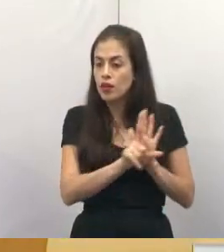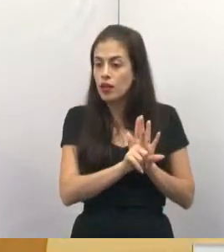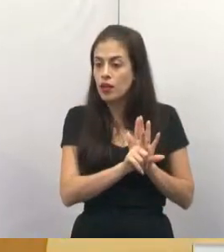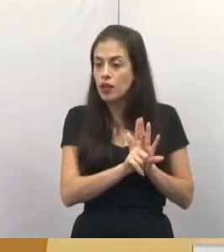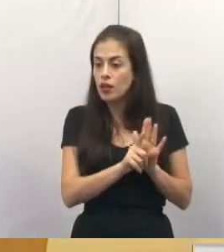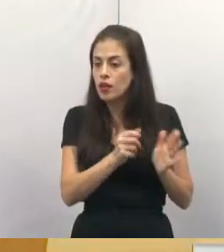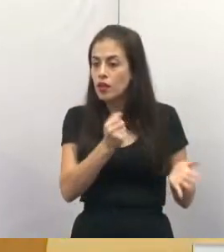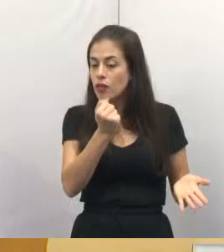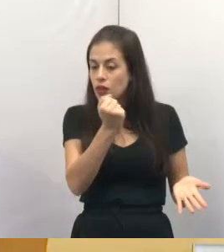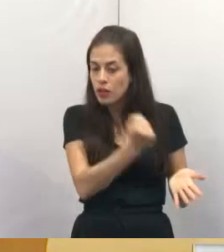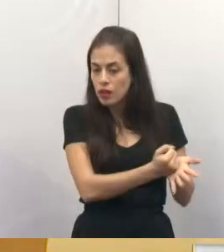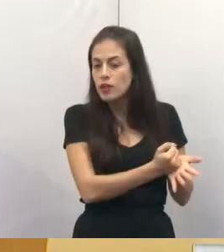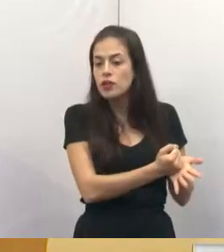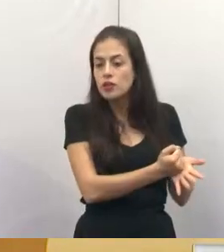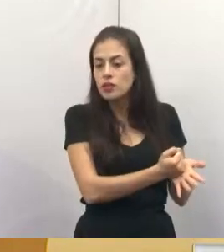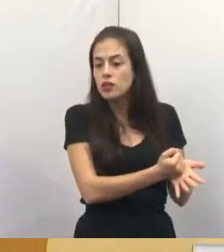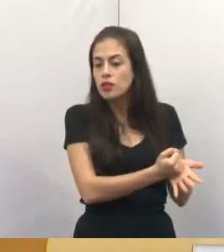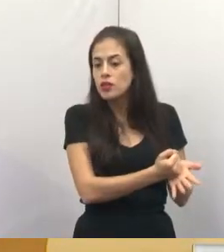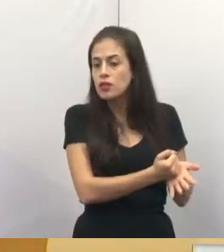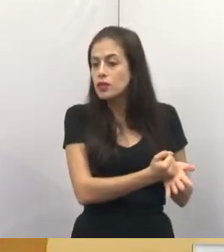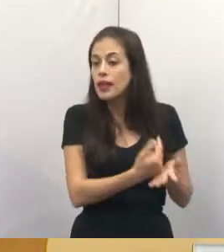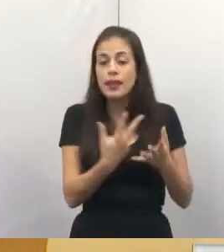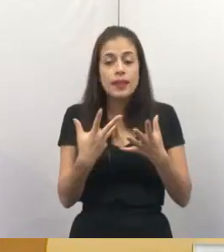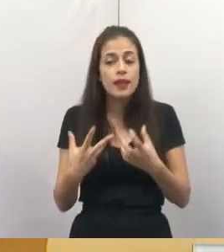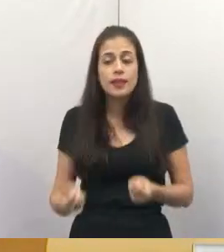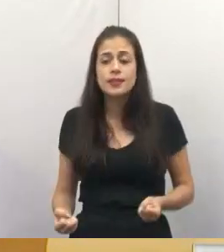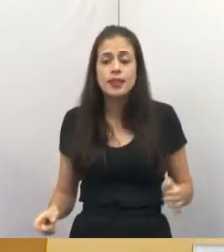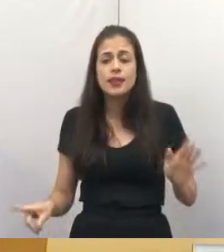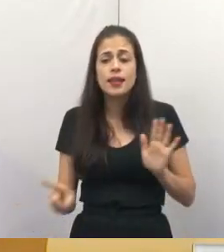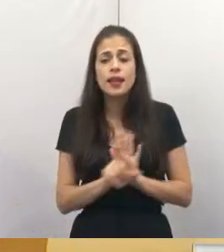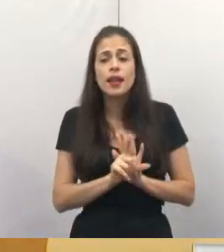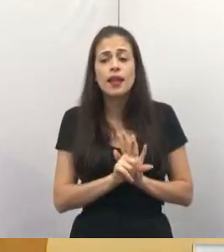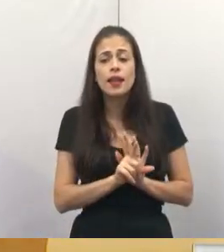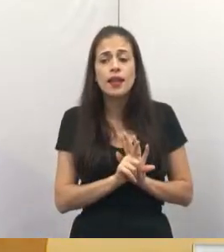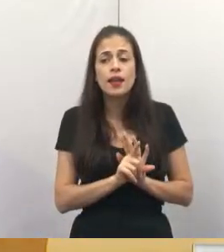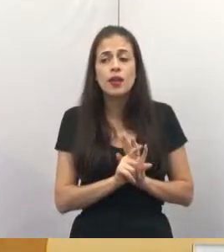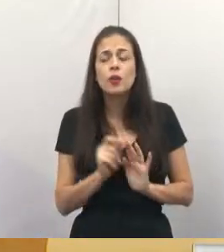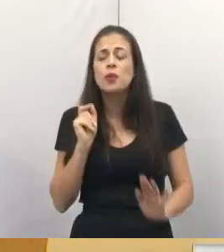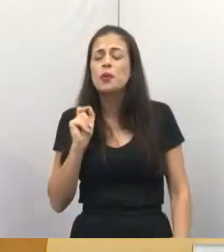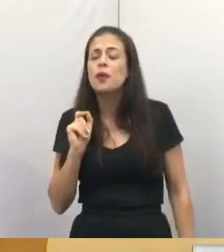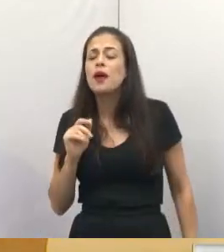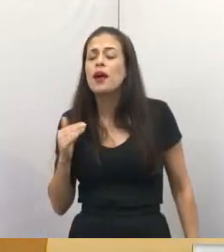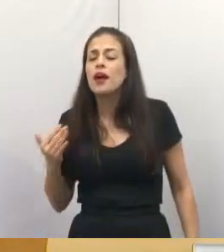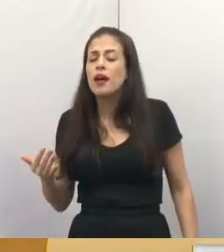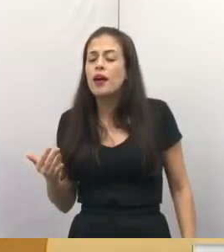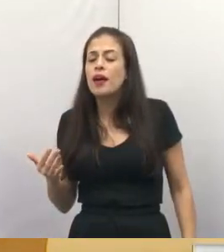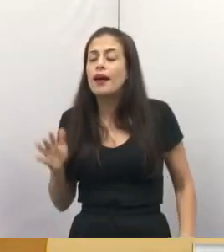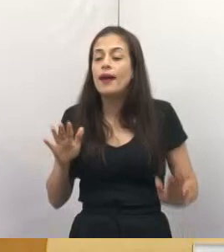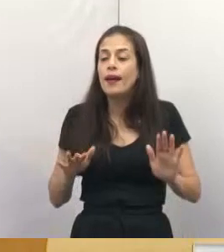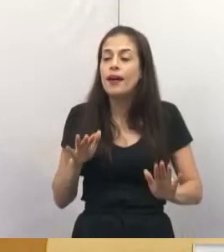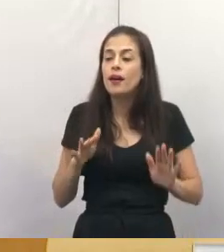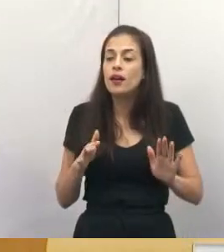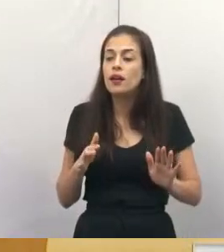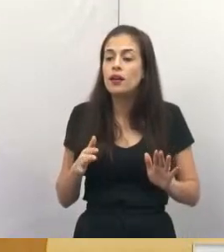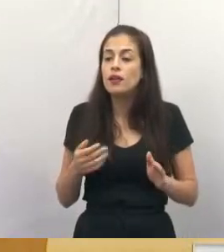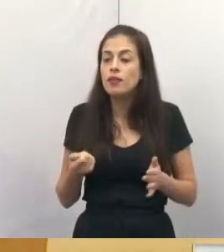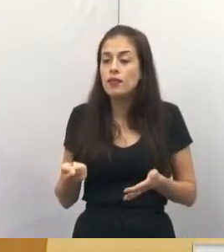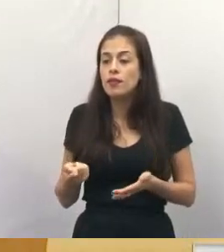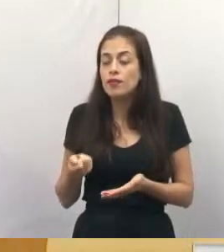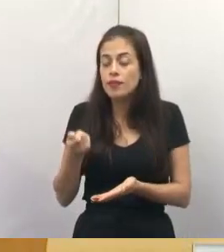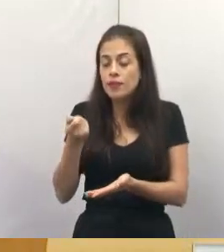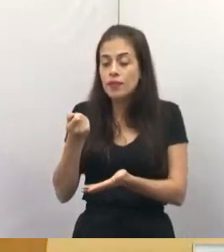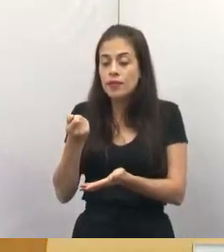de imóveis de registro, ele não aceita essa lei. O que é isso? Por exemplo, às vezes você vai vender um imóvel, você precisa passar